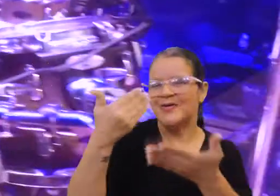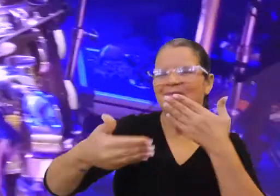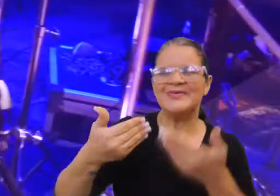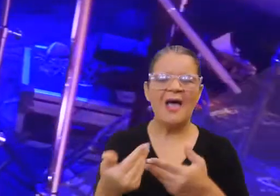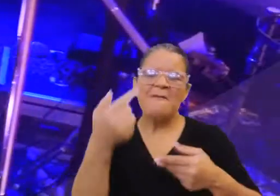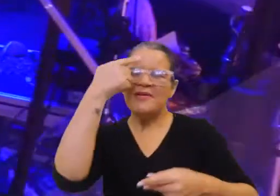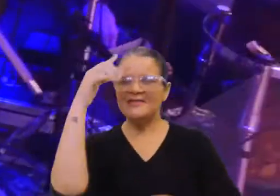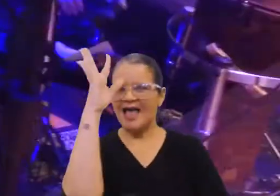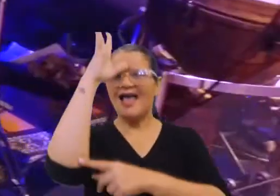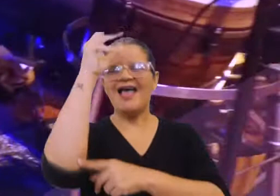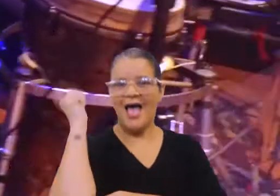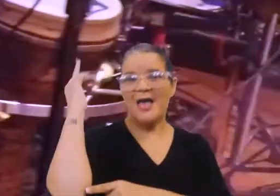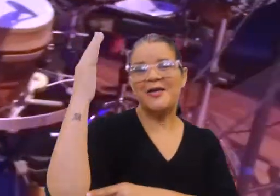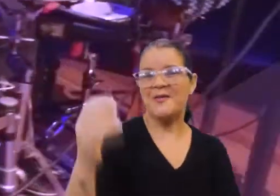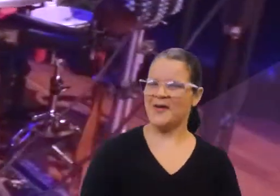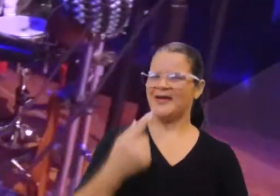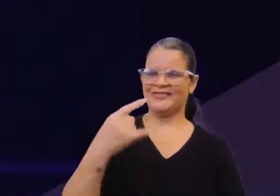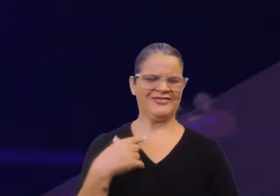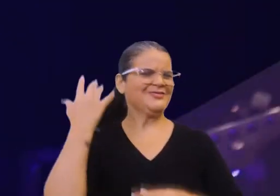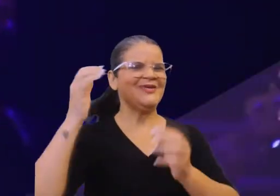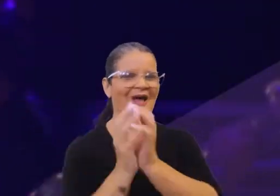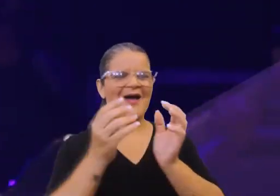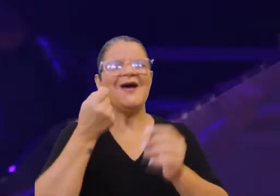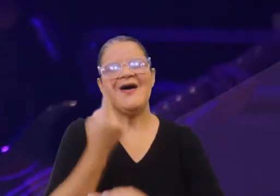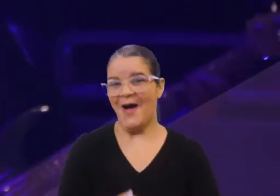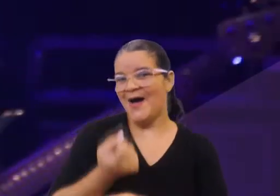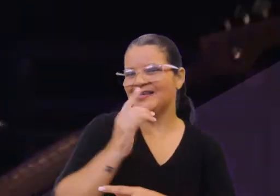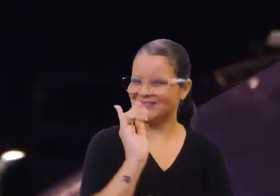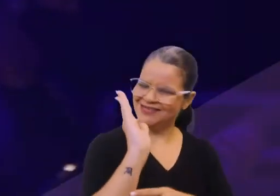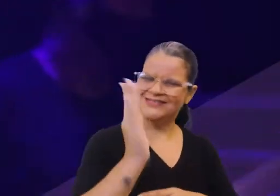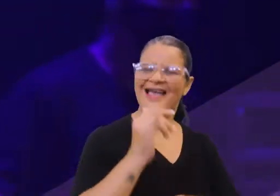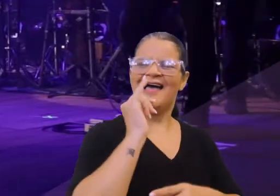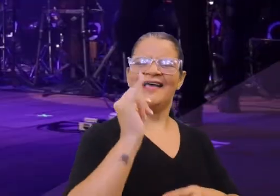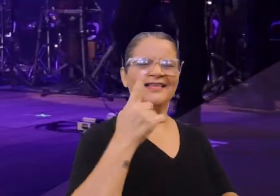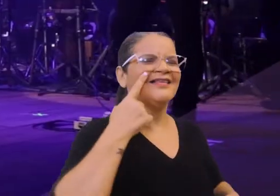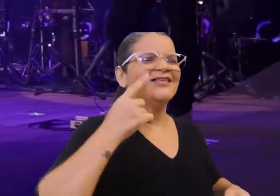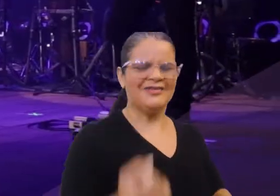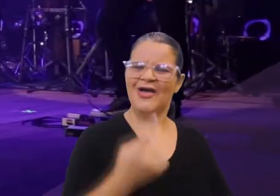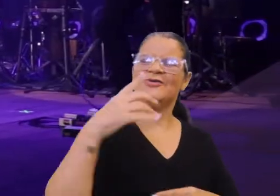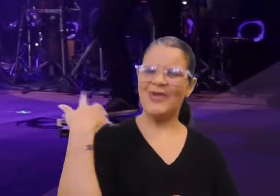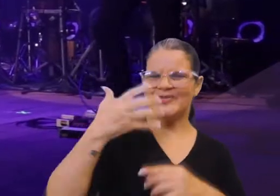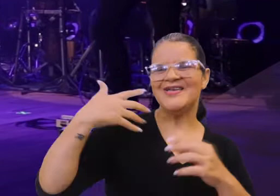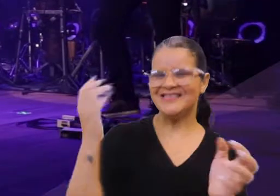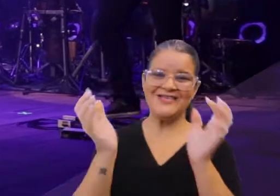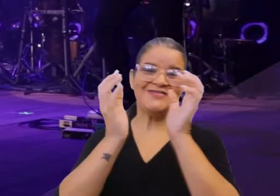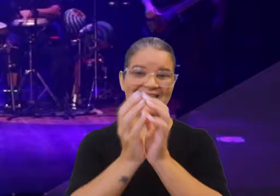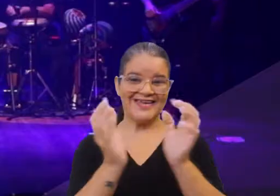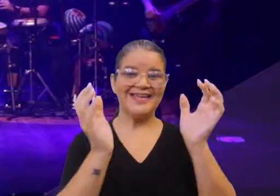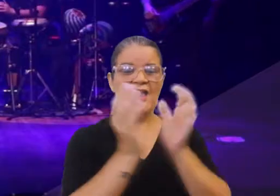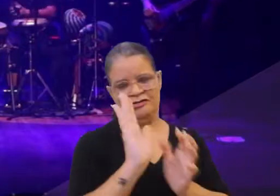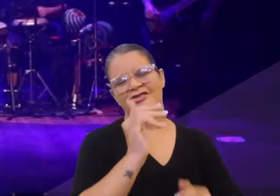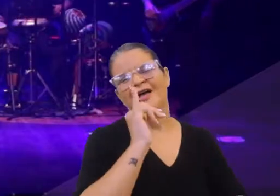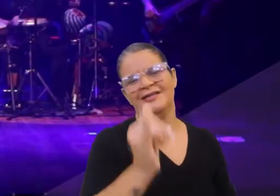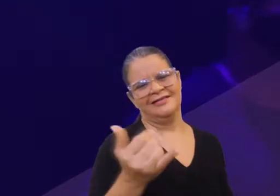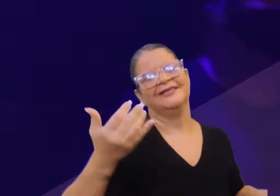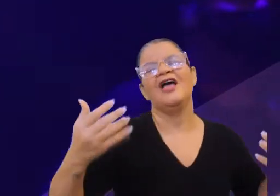na madrugada. Esse é o som do Recife, oxe, eu já te disse, Cris, oxe, esse é o som do Recife.